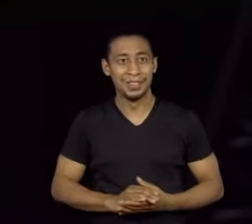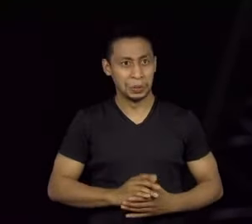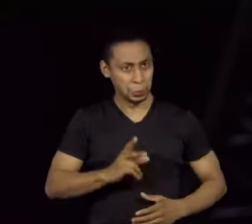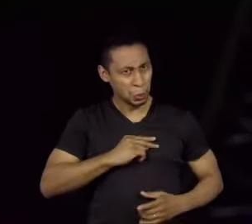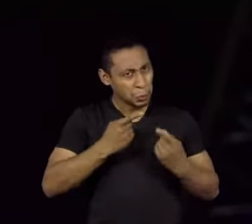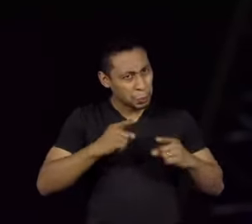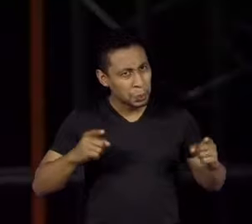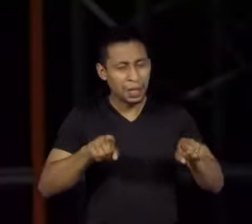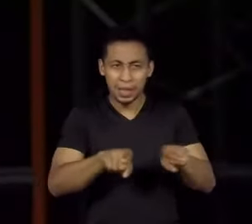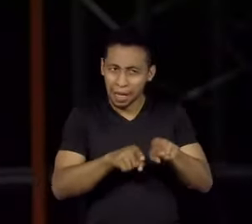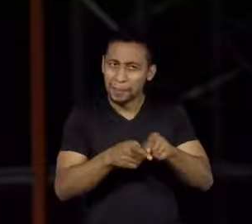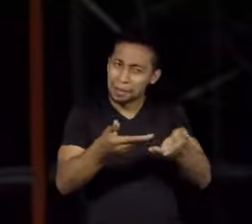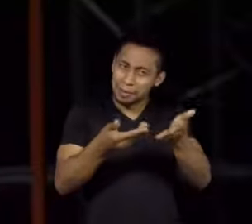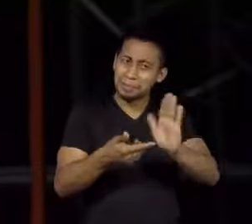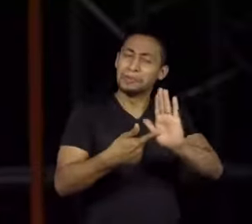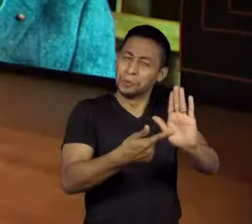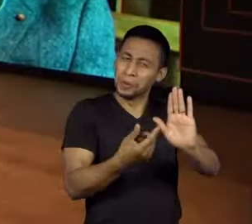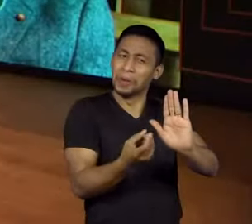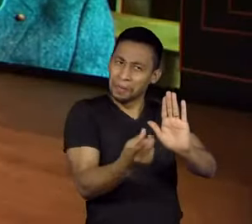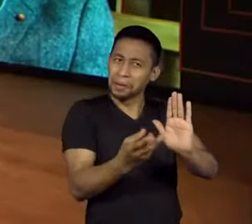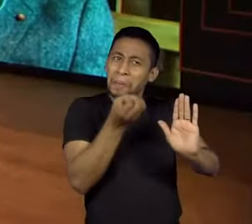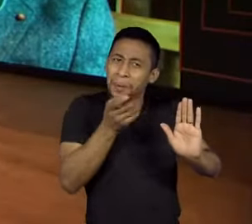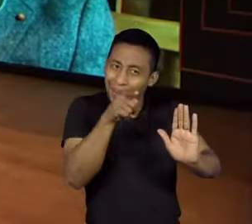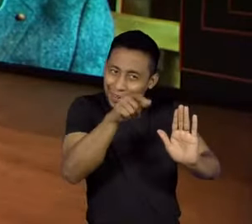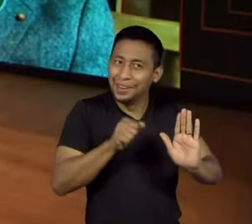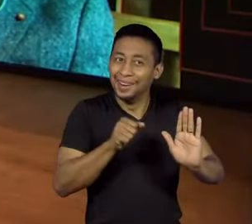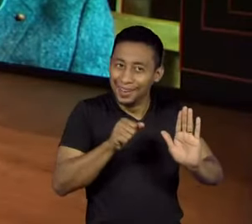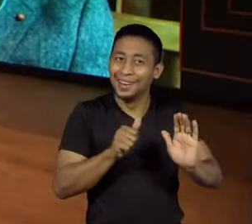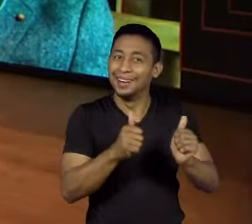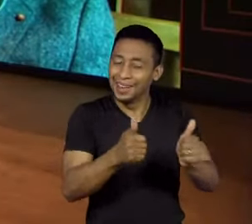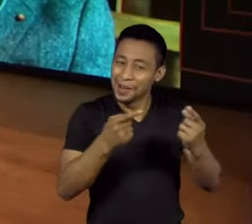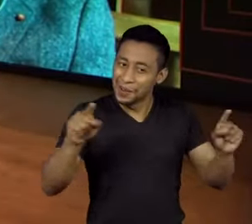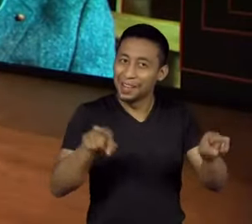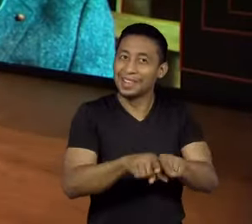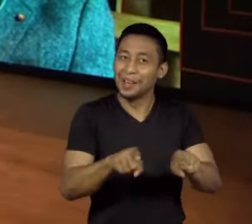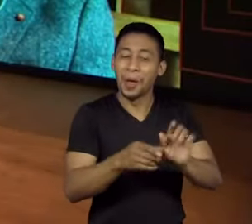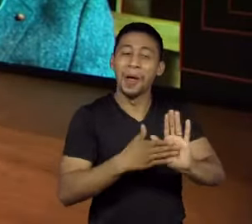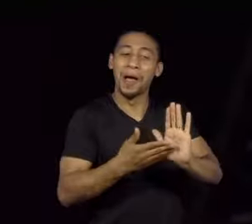maestro, é um grande marqueteiro, né? Né? Vamos filar, isso lembra aqui.